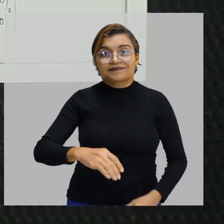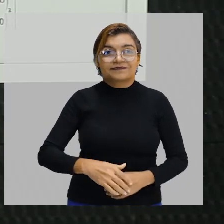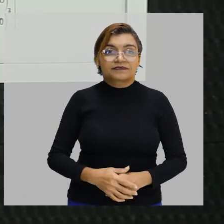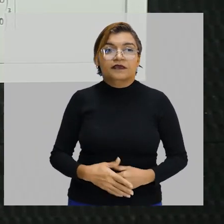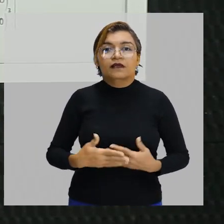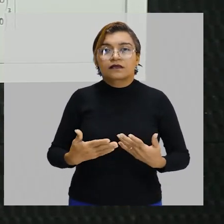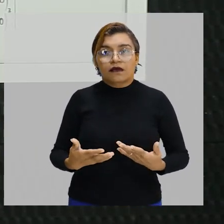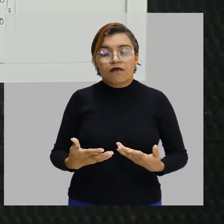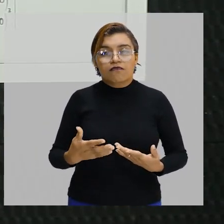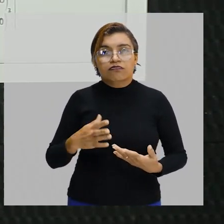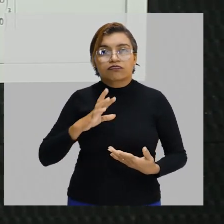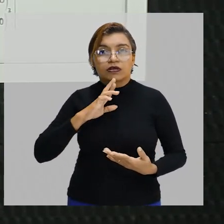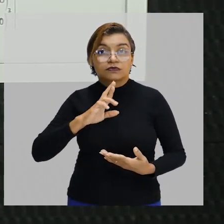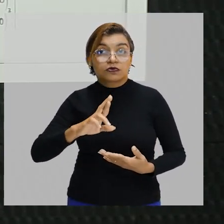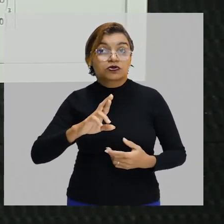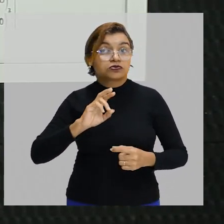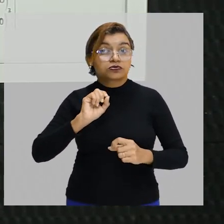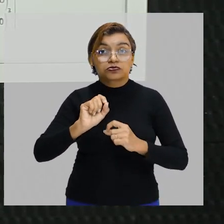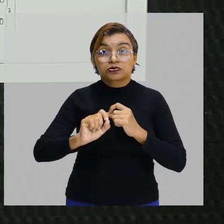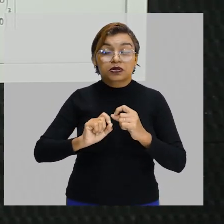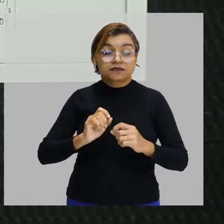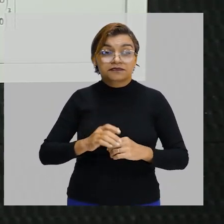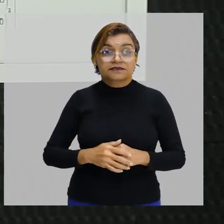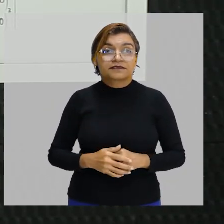a solução? 3 e 5.